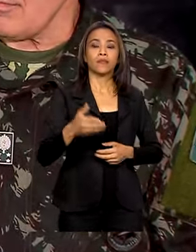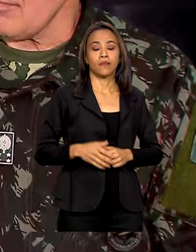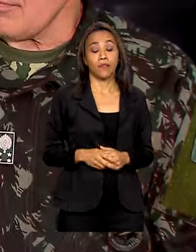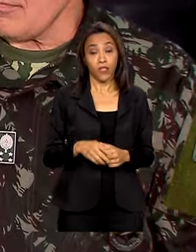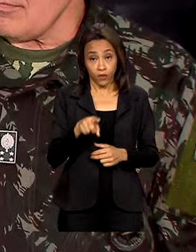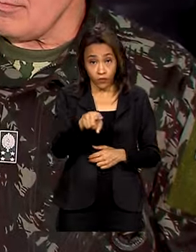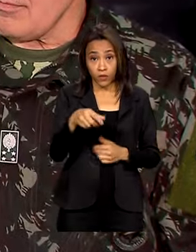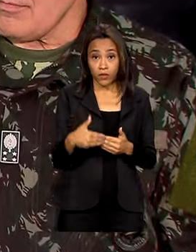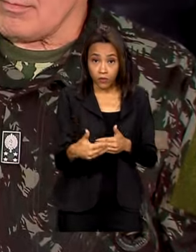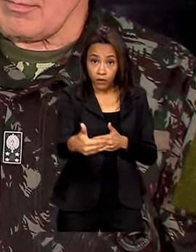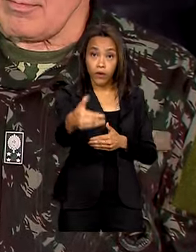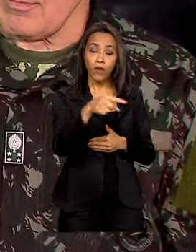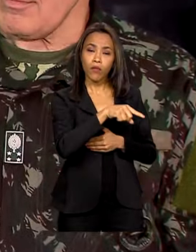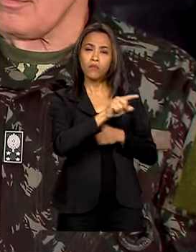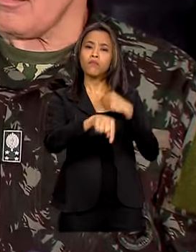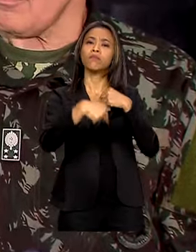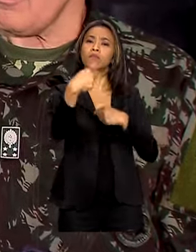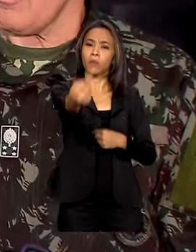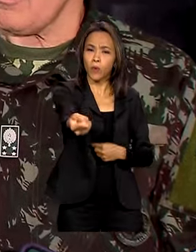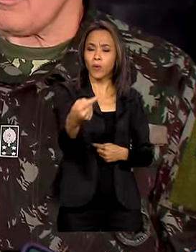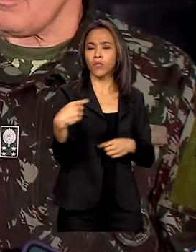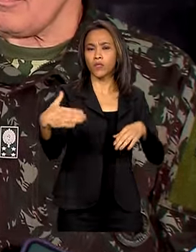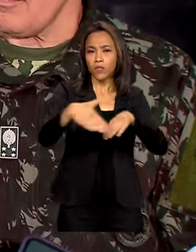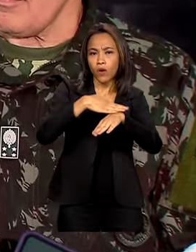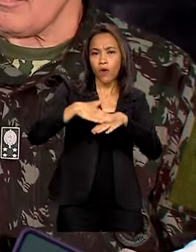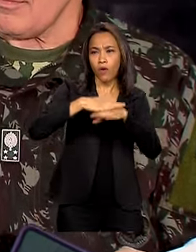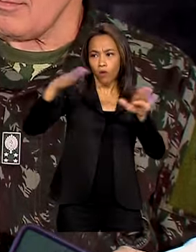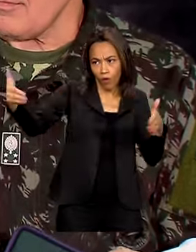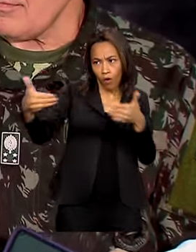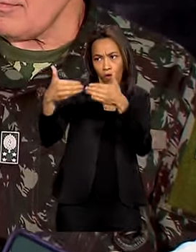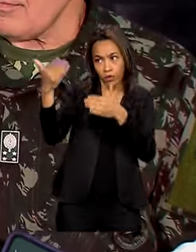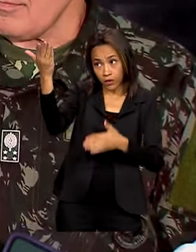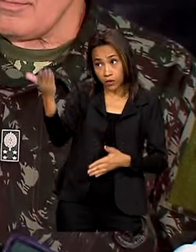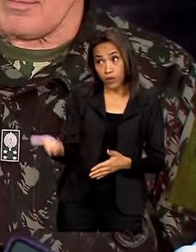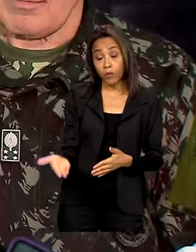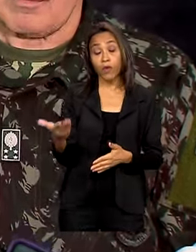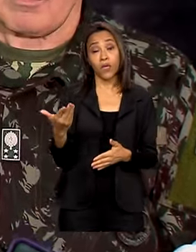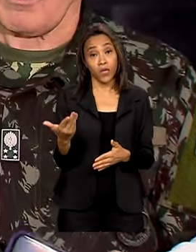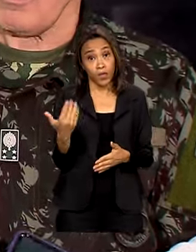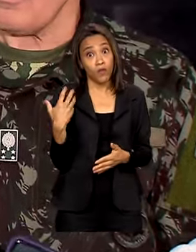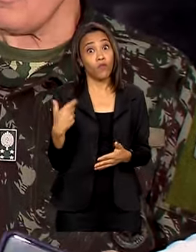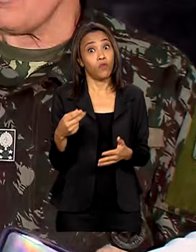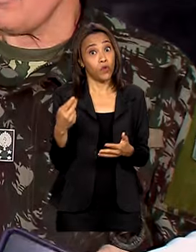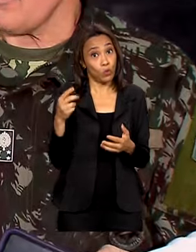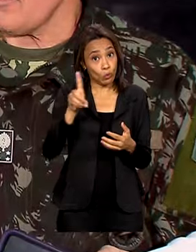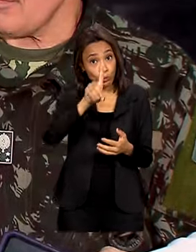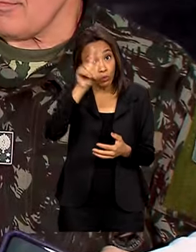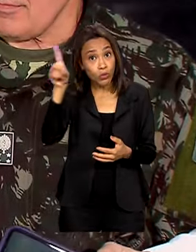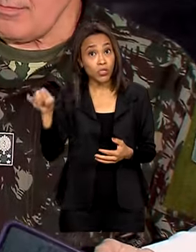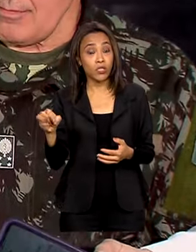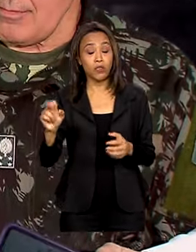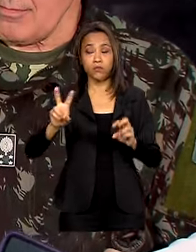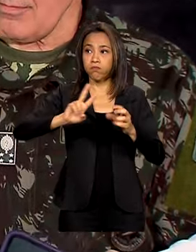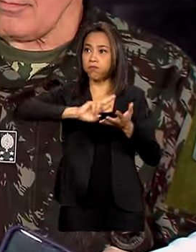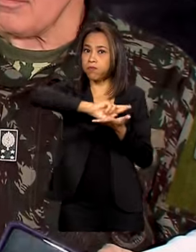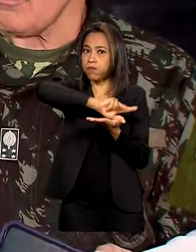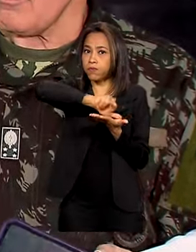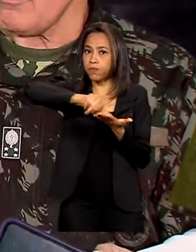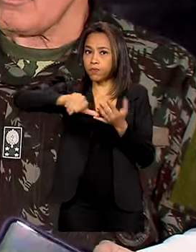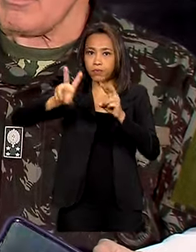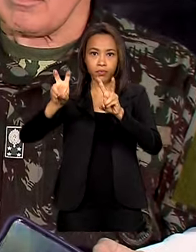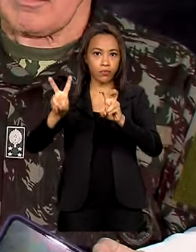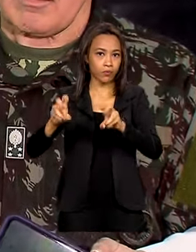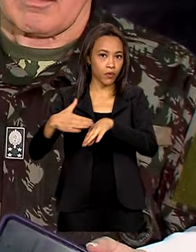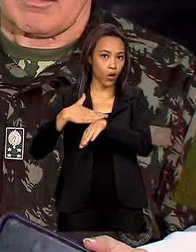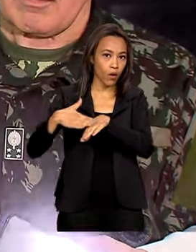posteriormente terão condições de conversar com ele melhor, porque hoje foi um dia de muitas tratativas. E a partir da próxima semana, quando